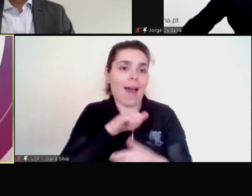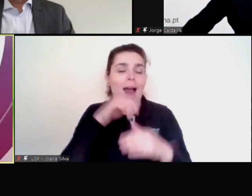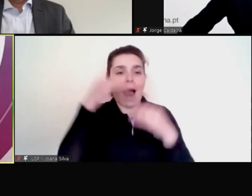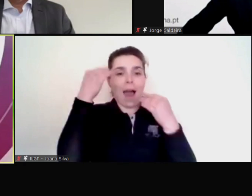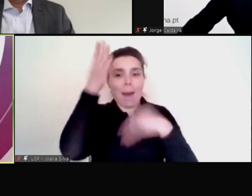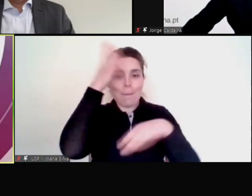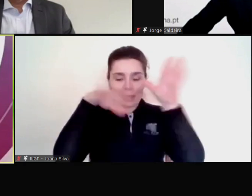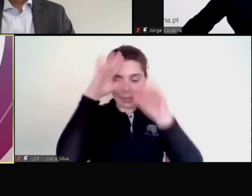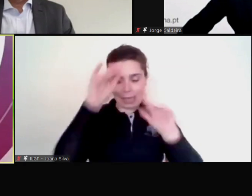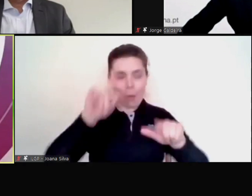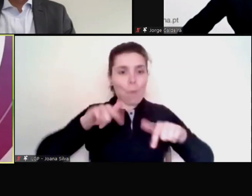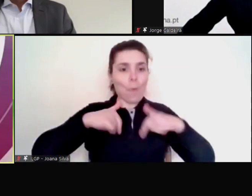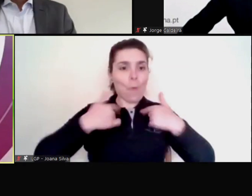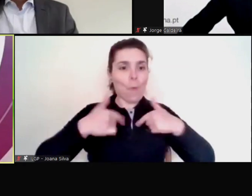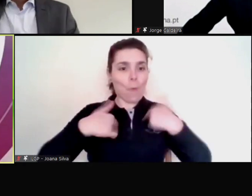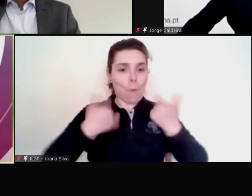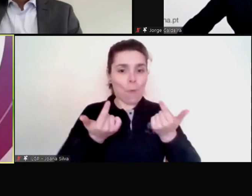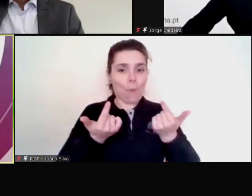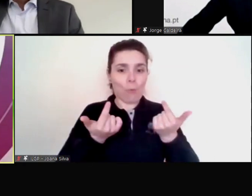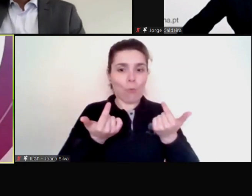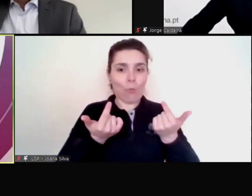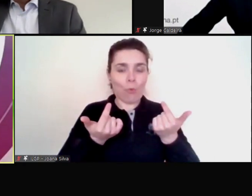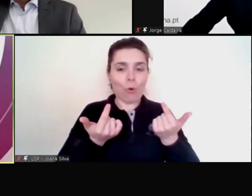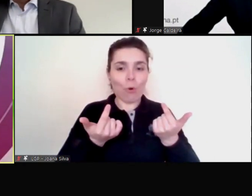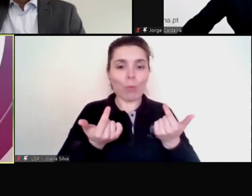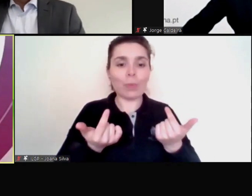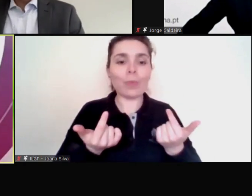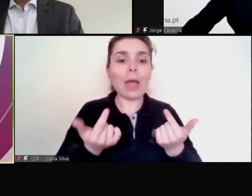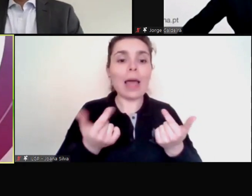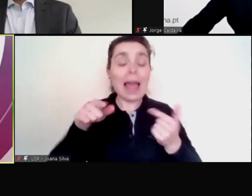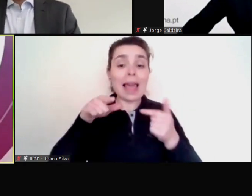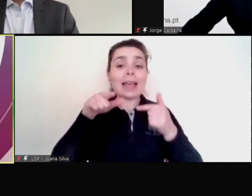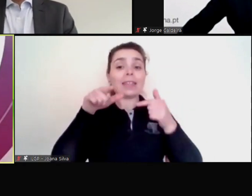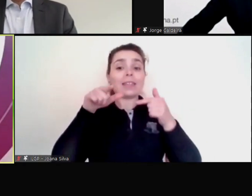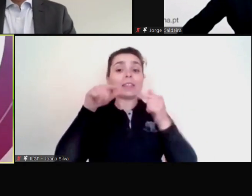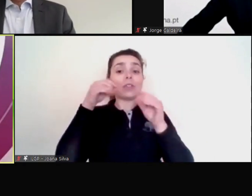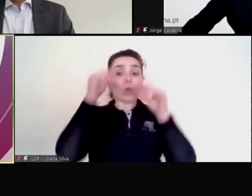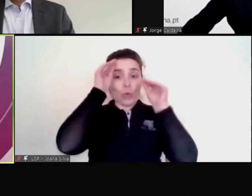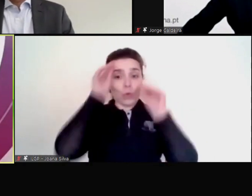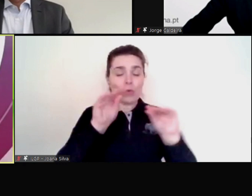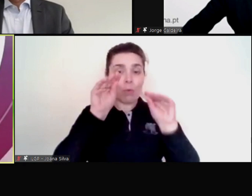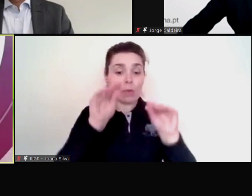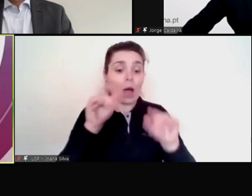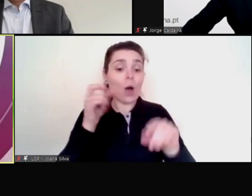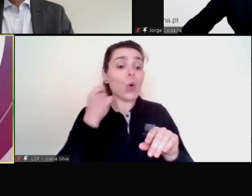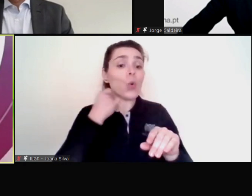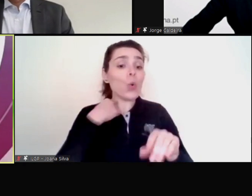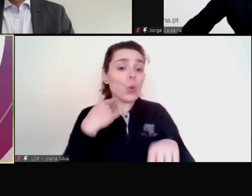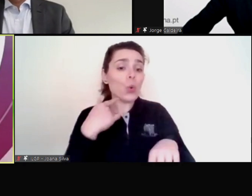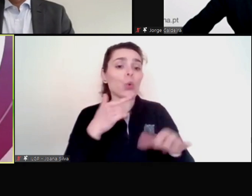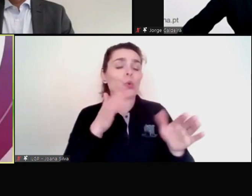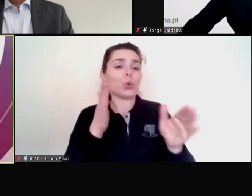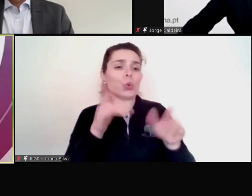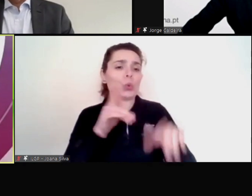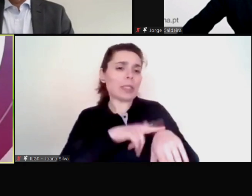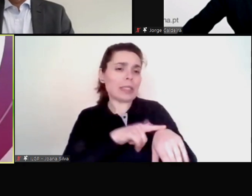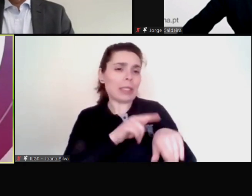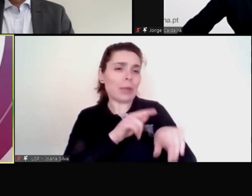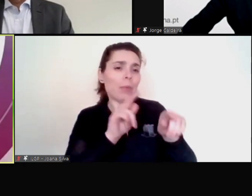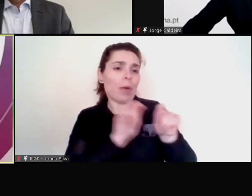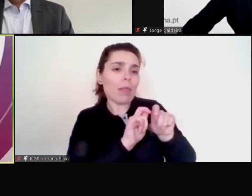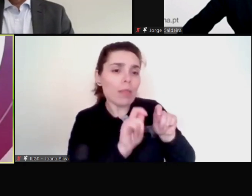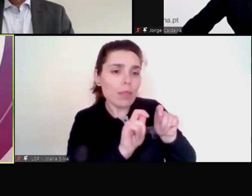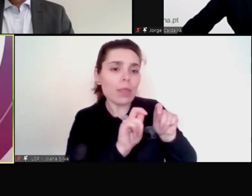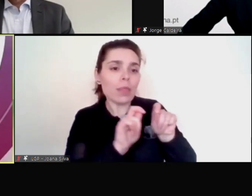aprendizagem humana, é que a formação MOOC, disponibilizada em pequenos cursos ou curtos cursos, se aproxima